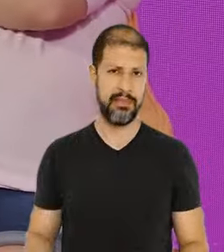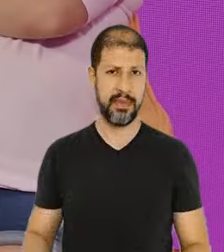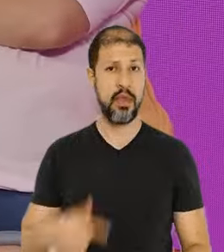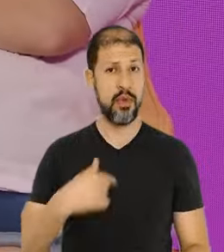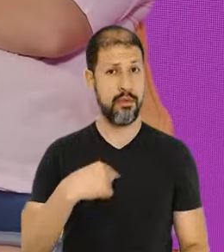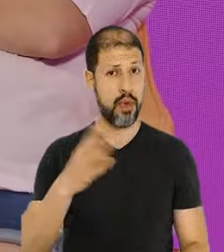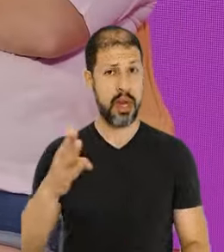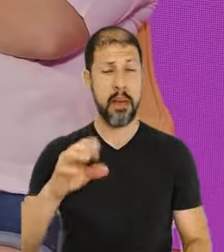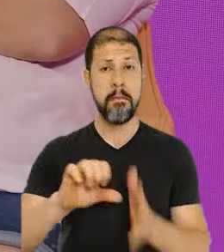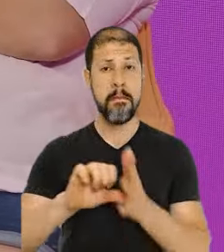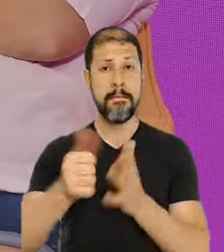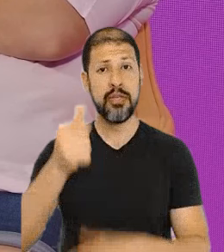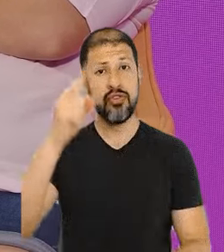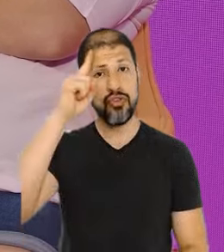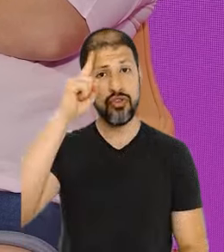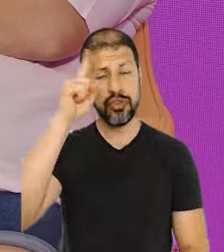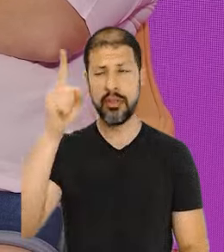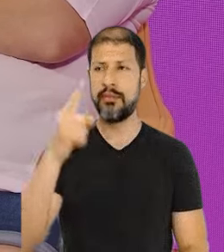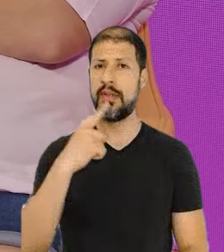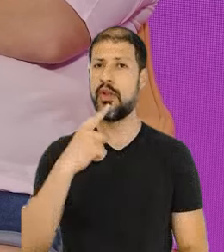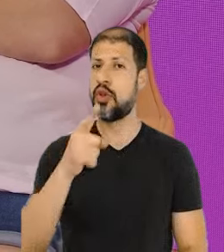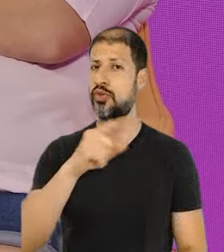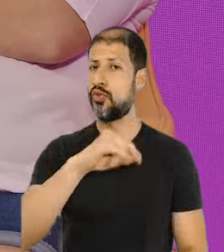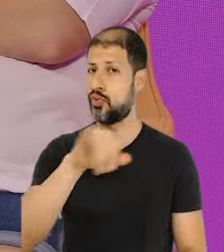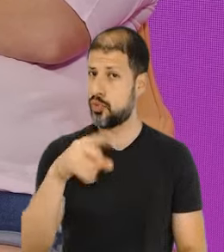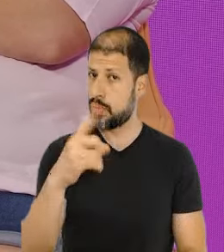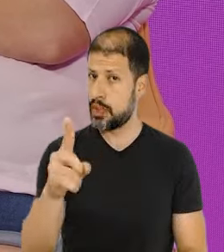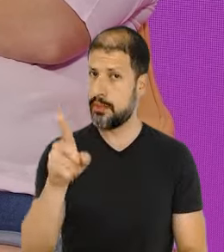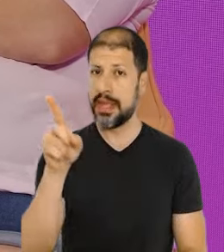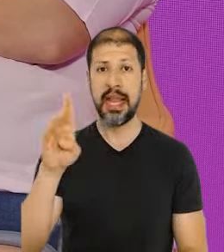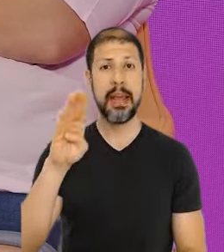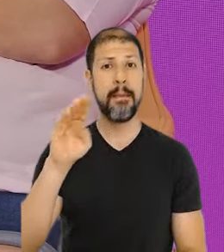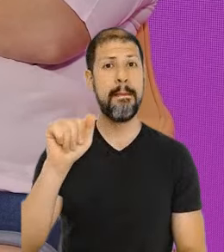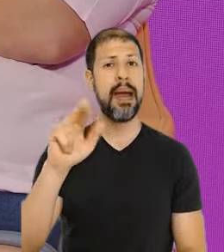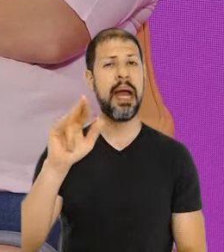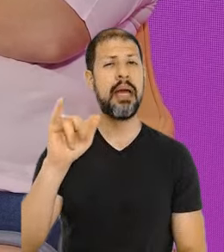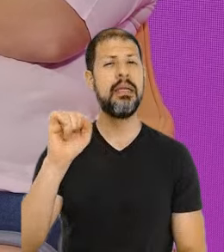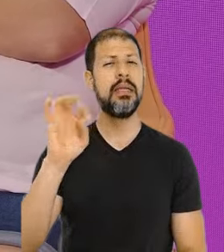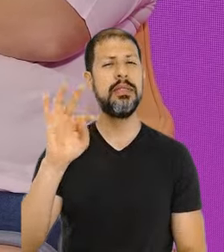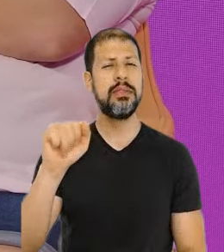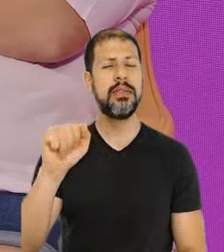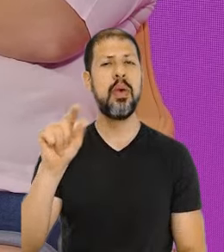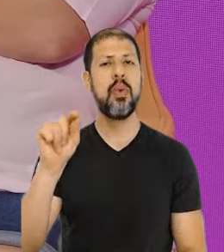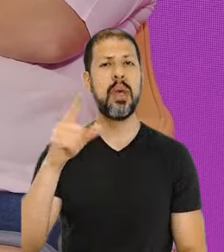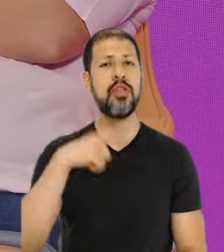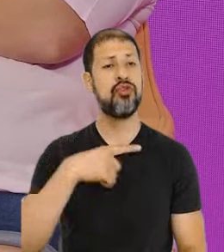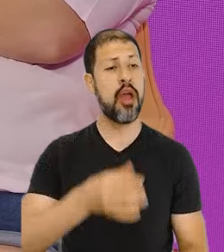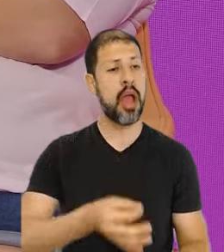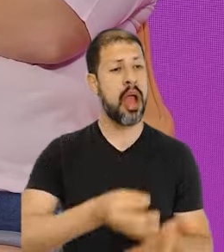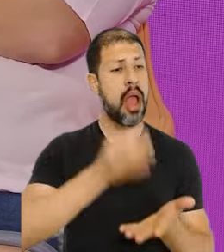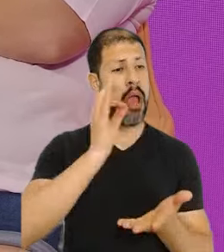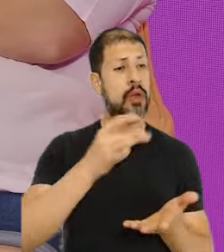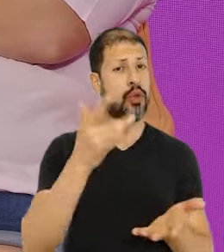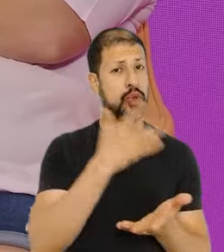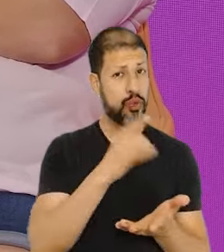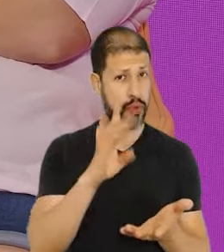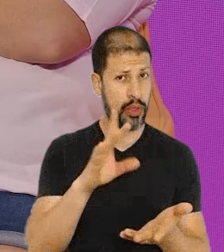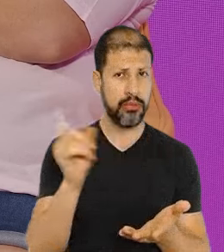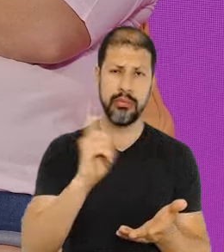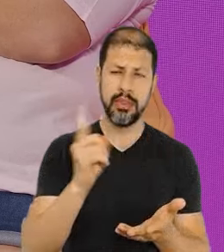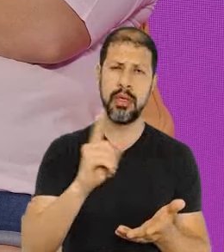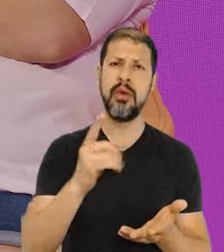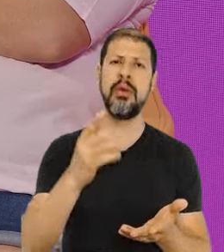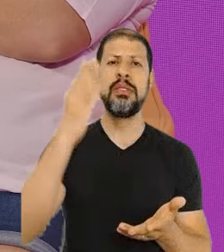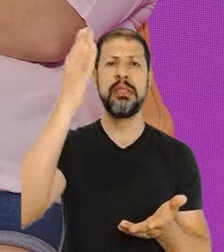primeiro dia com o João o que que ele falou João olha um barista ele não é apenas aquele que tira um bom café um barista sabe